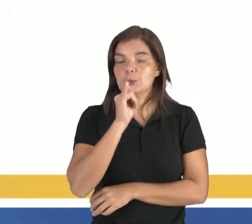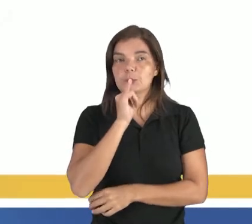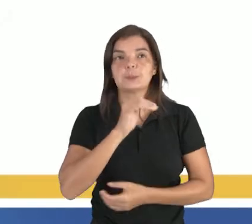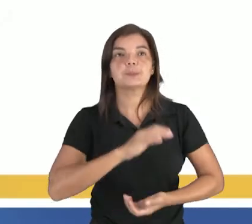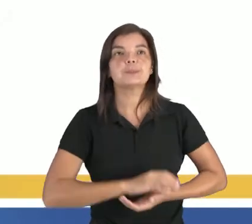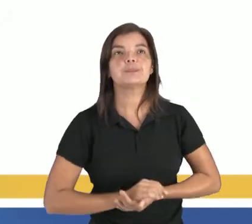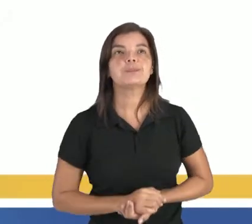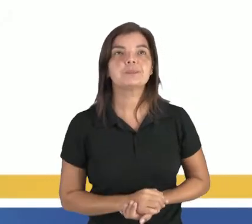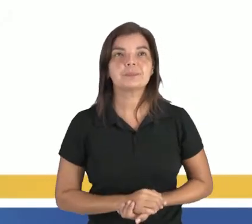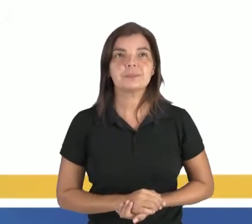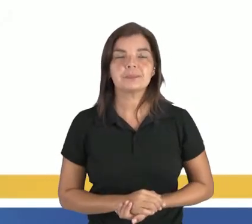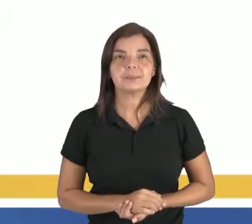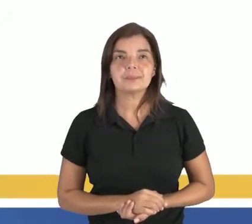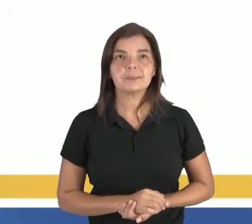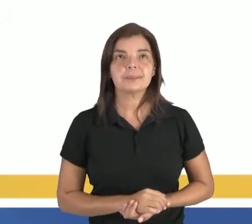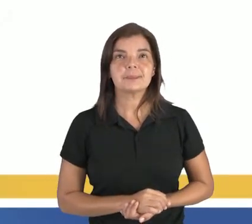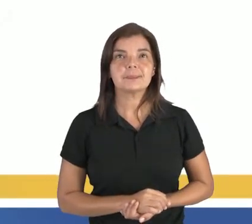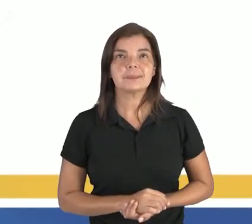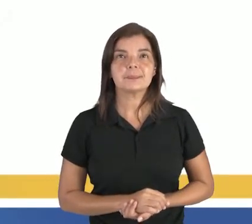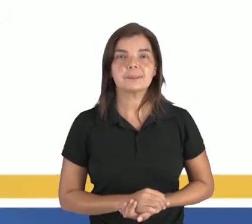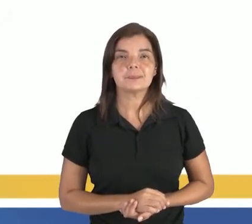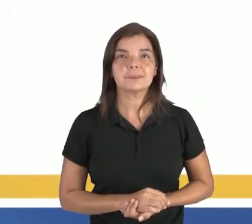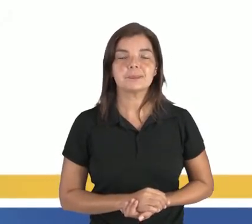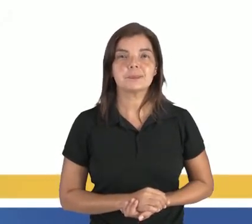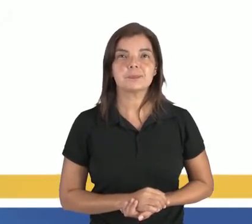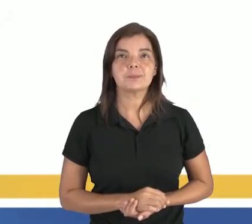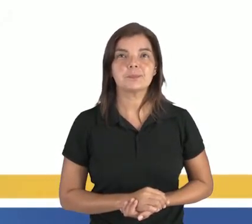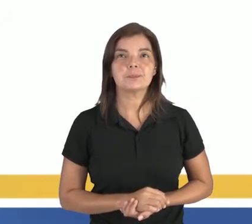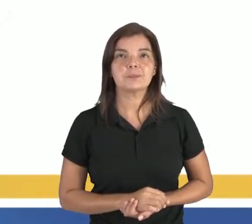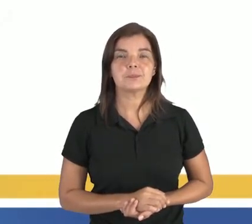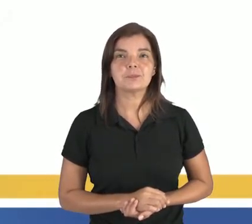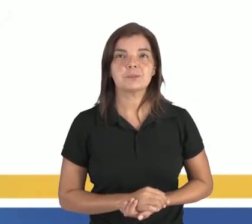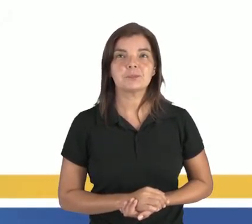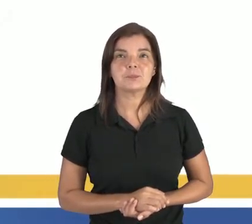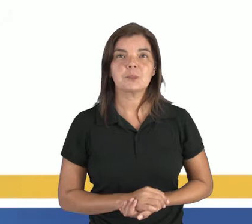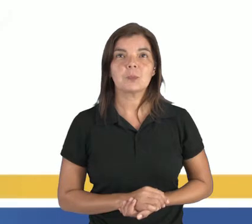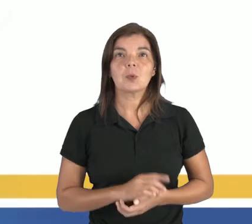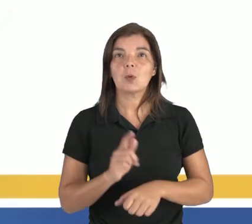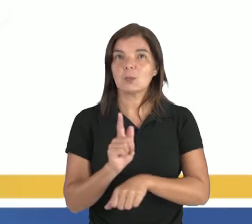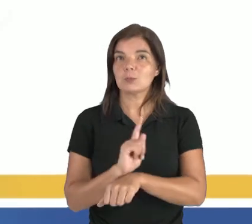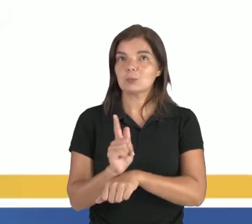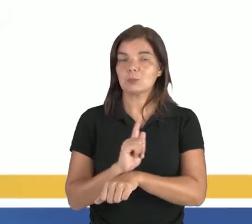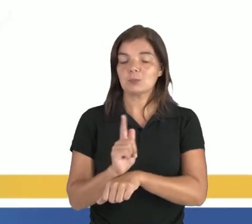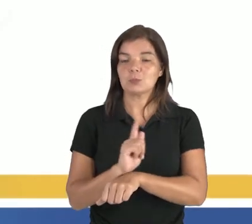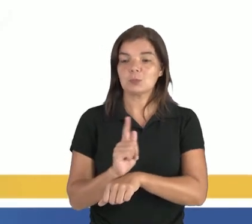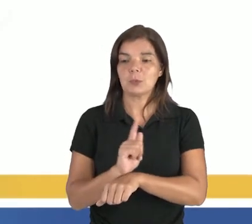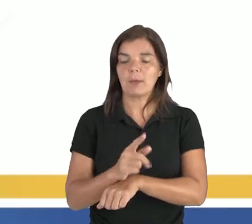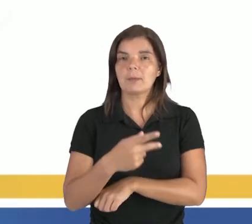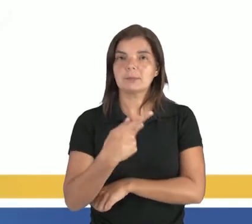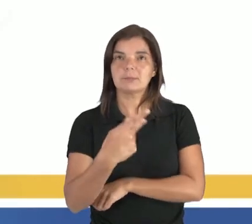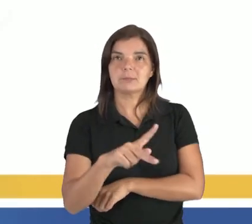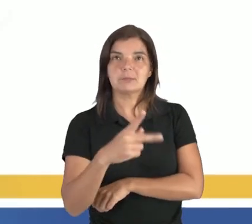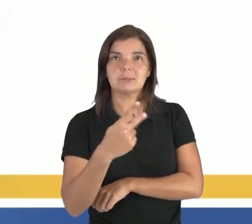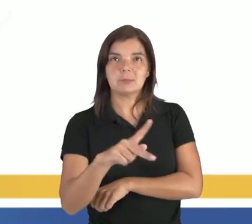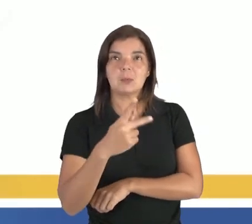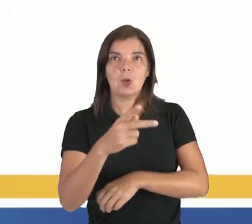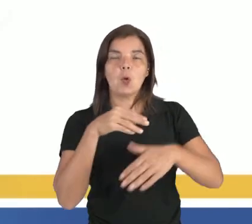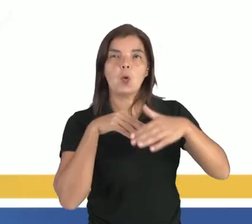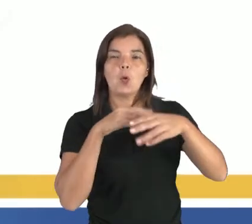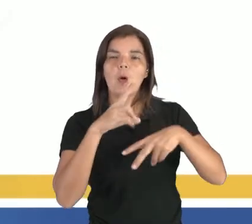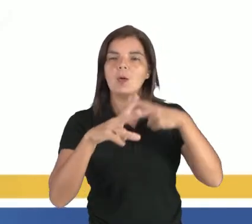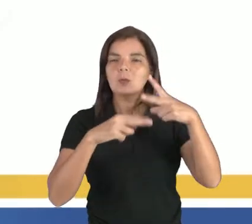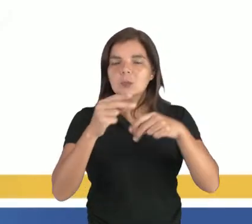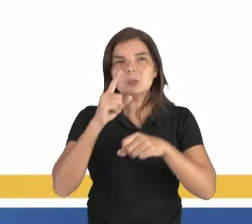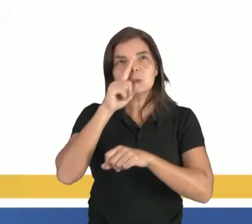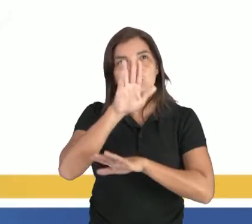este exemplo. His manager wrapped carefully the box. Então, o gerente dele